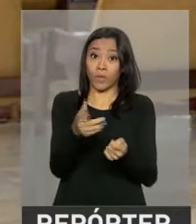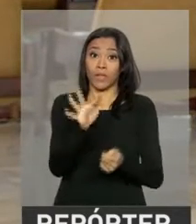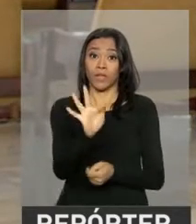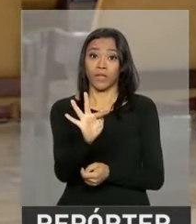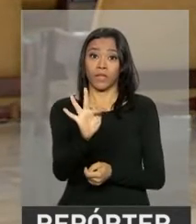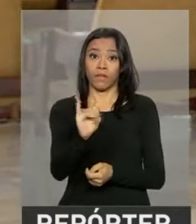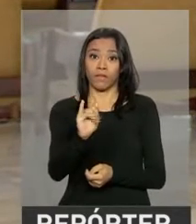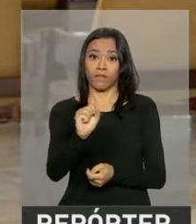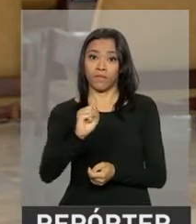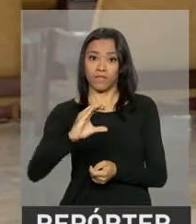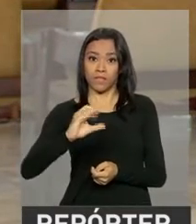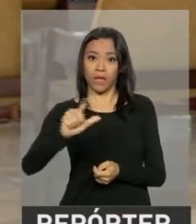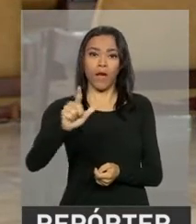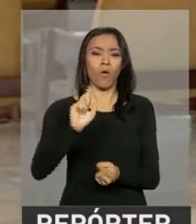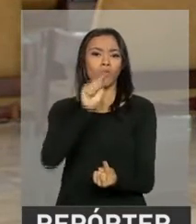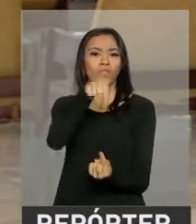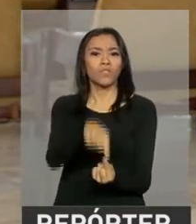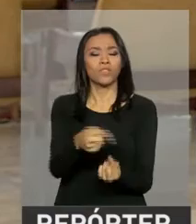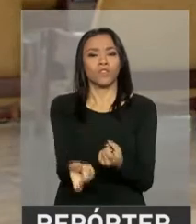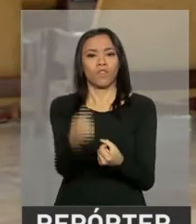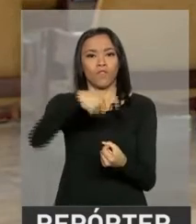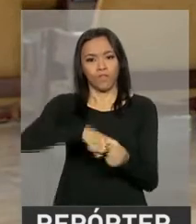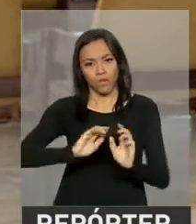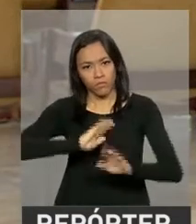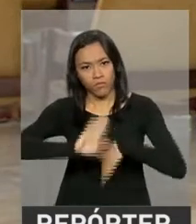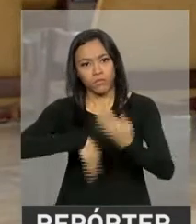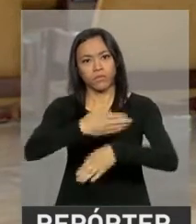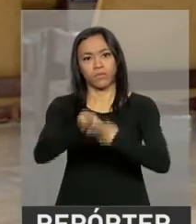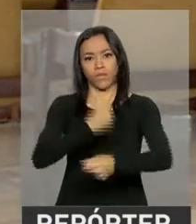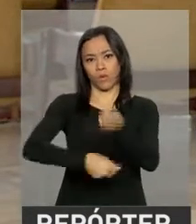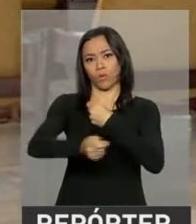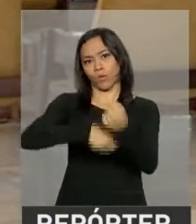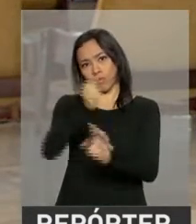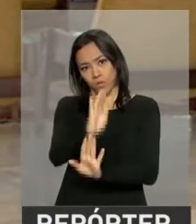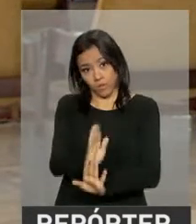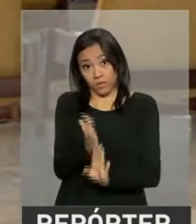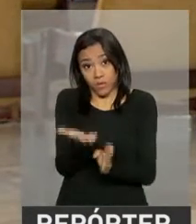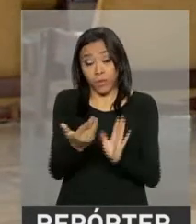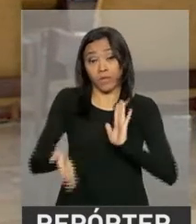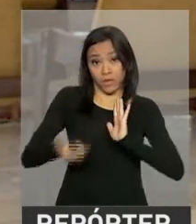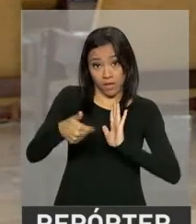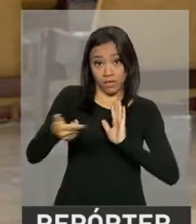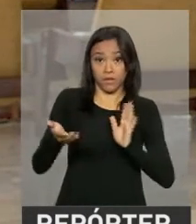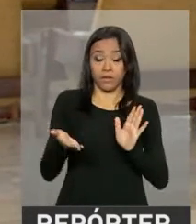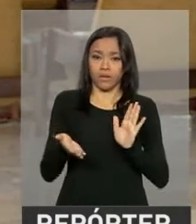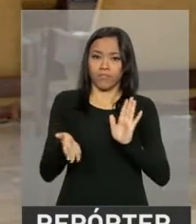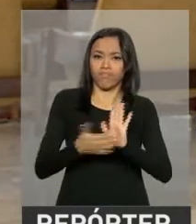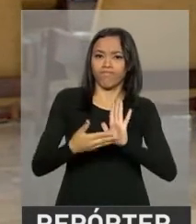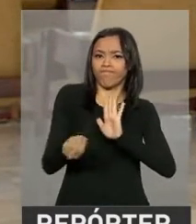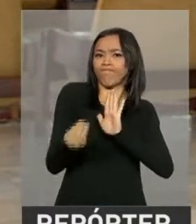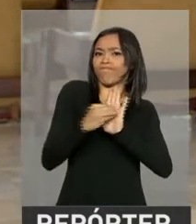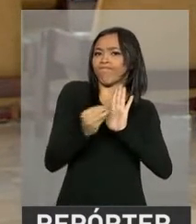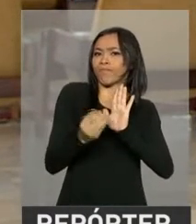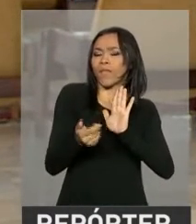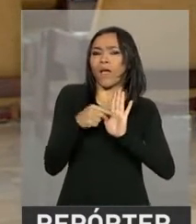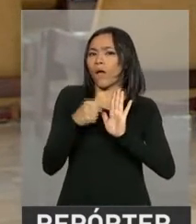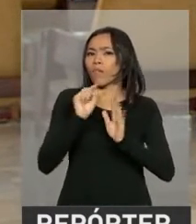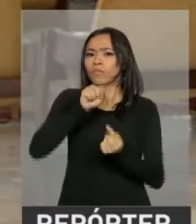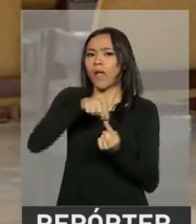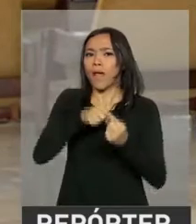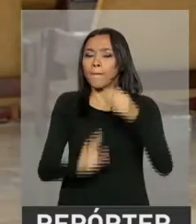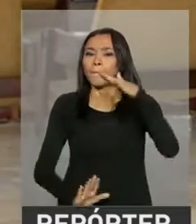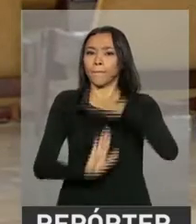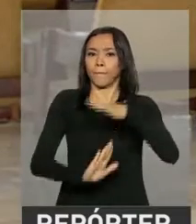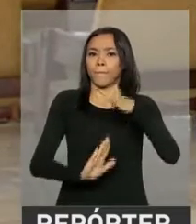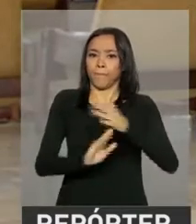governo para a retomada do crescimento econômico brasileiro sobretudo à medida que coloca um teto para o aumento dos gastos